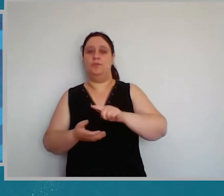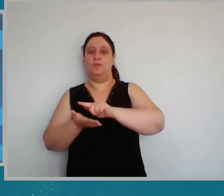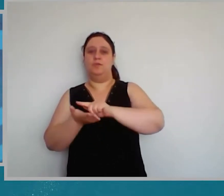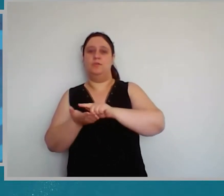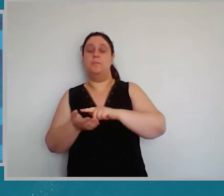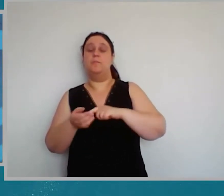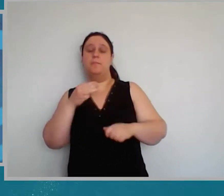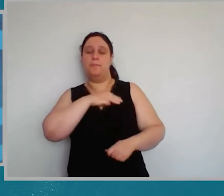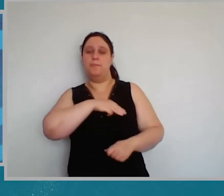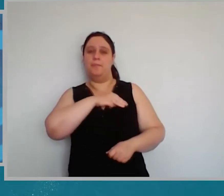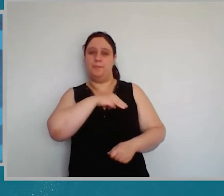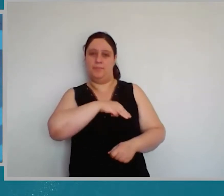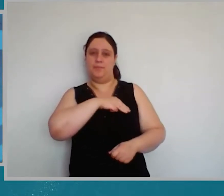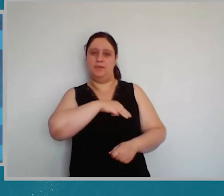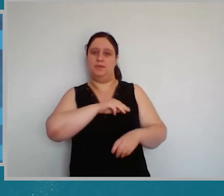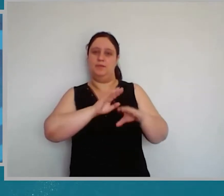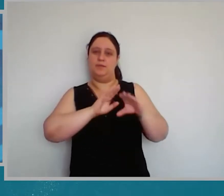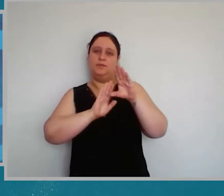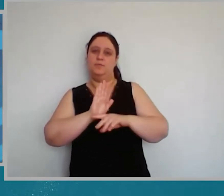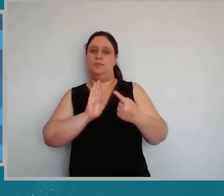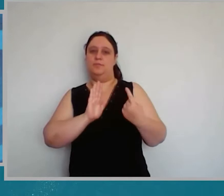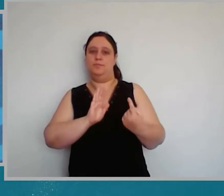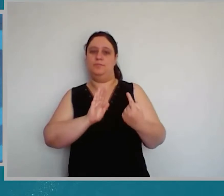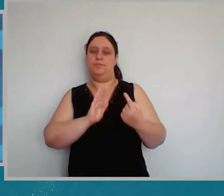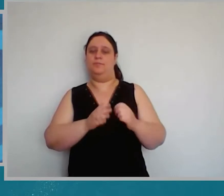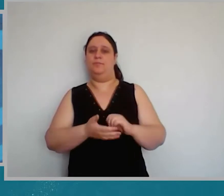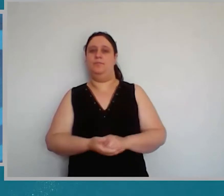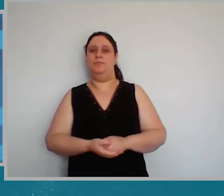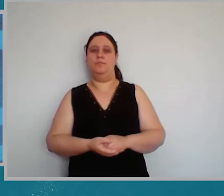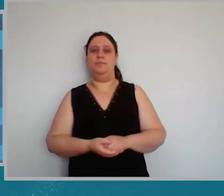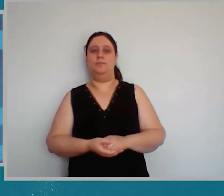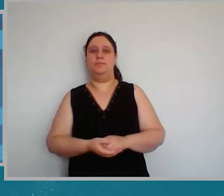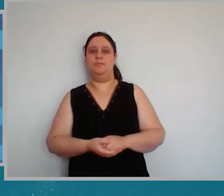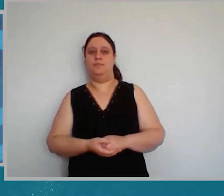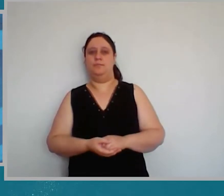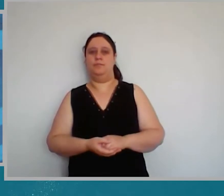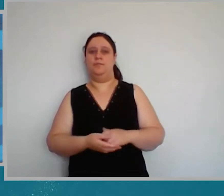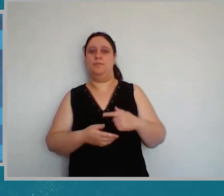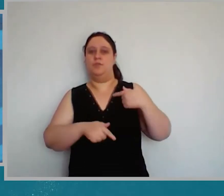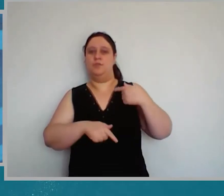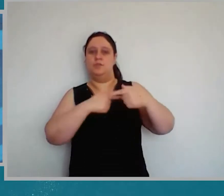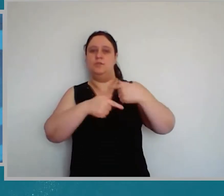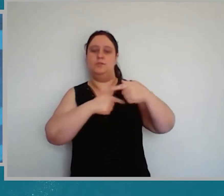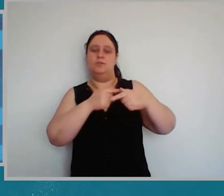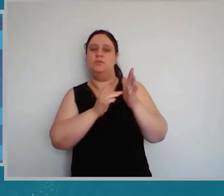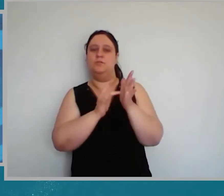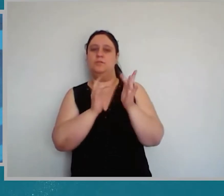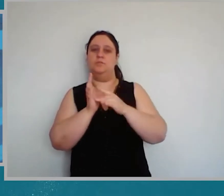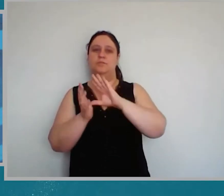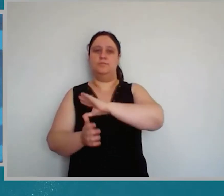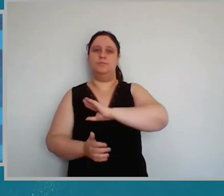Mateus capítulo 1, vamos ver a genealogia de Jesus Cristo.